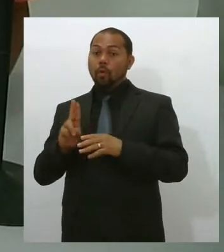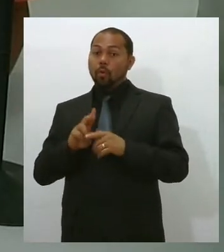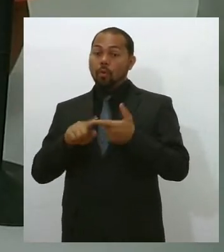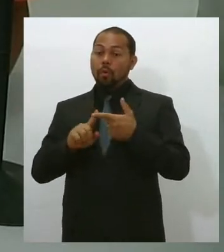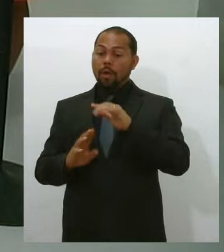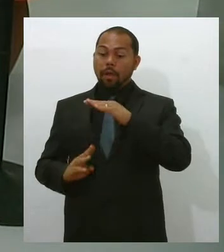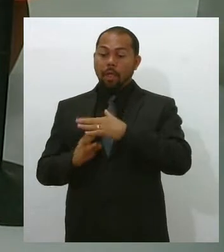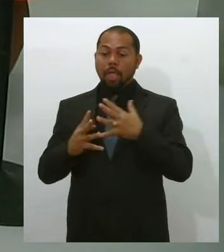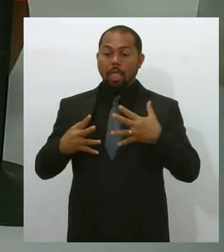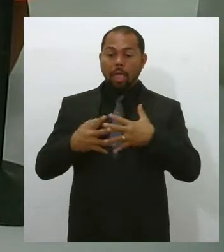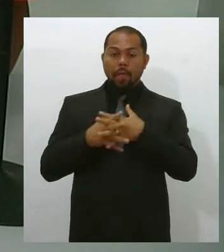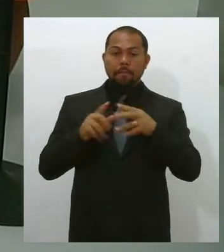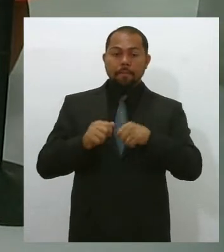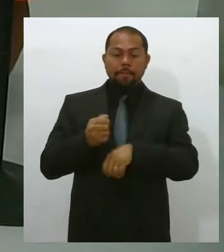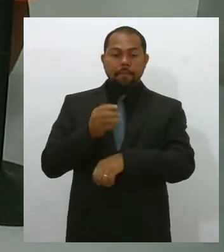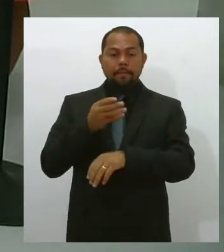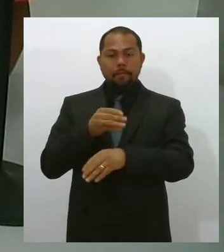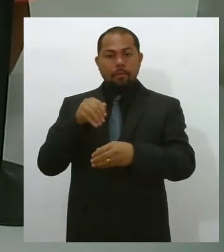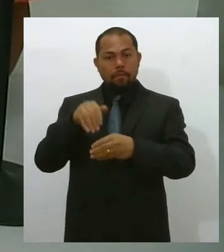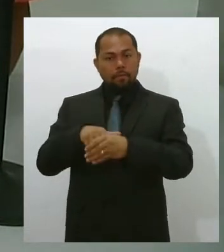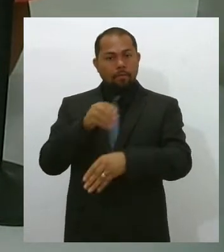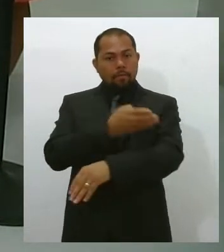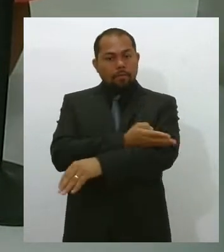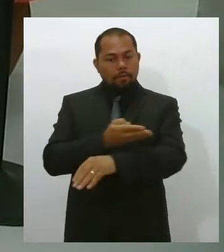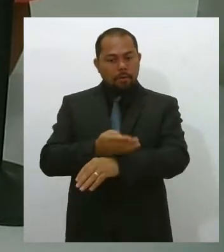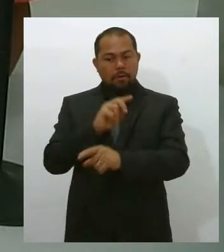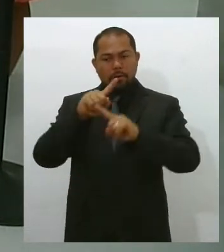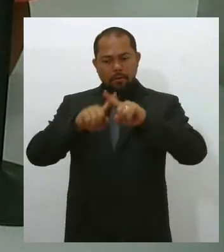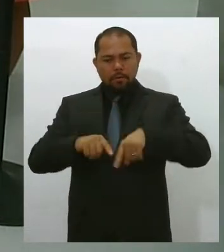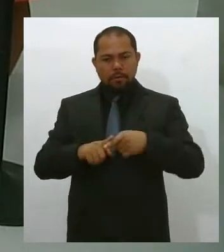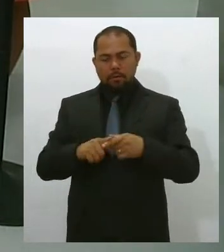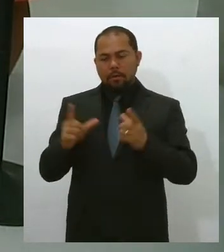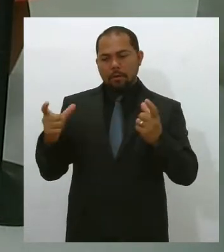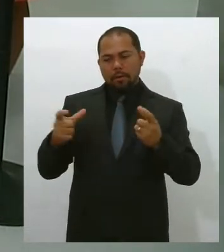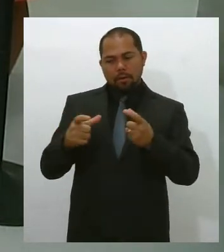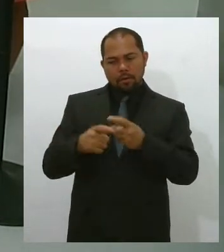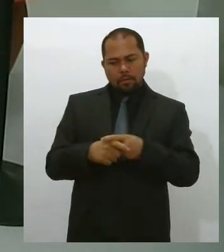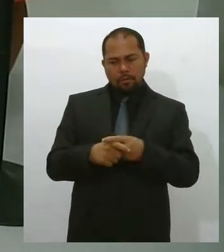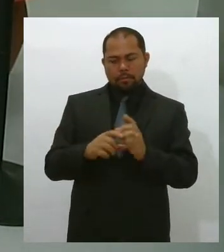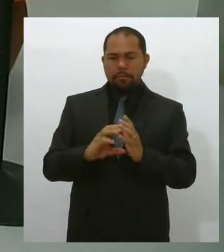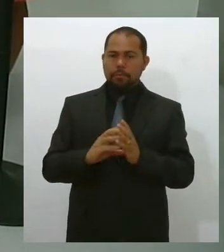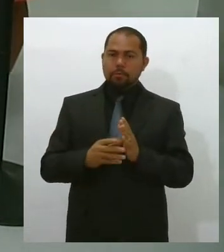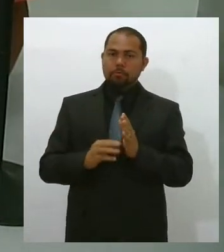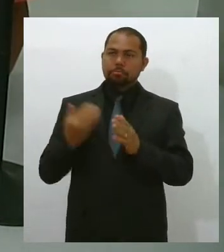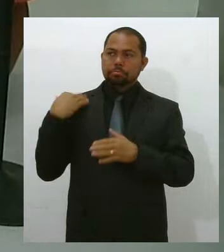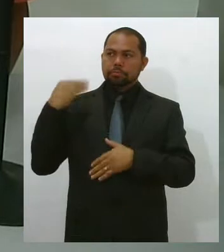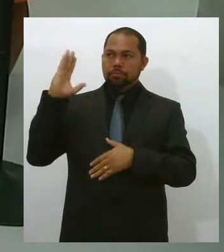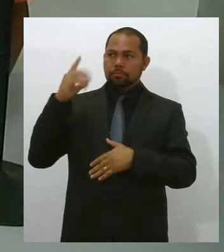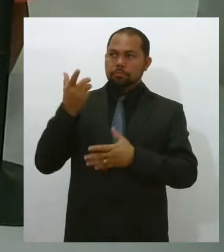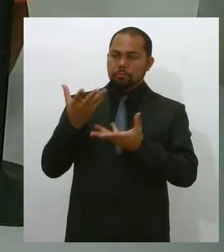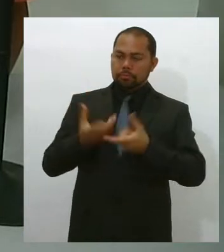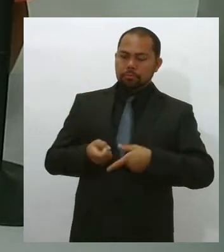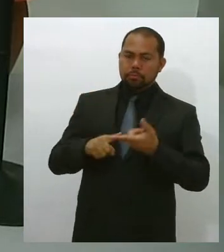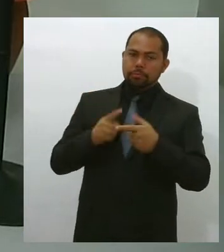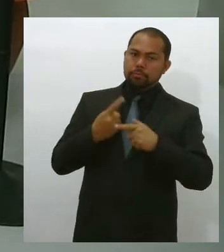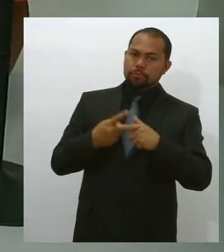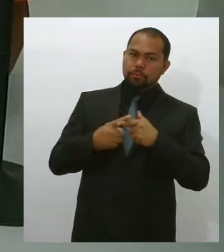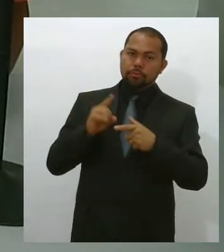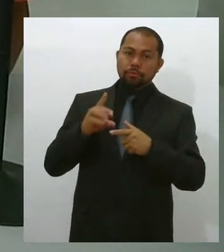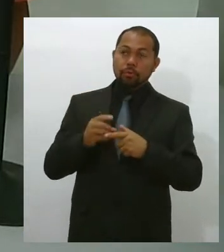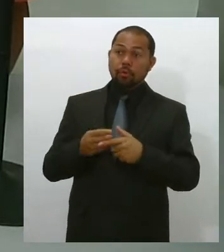é Diminuir a quantidade de votos que uma candidatura recebe foi somente os votos válidos são computados